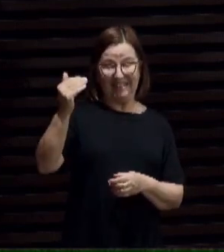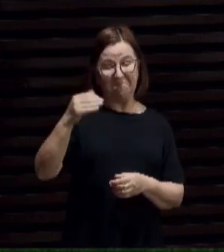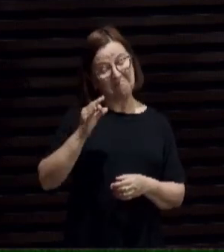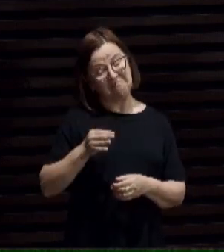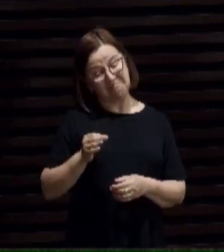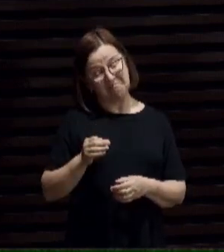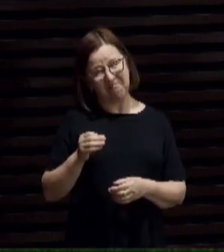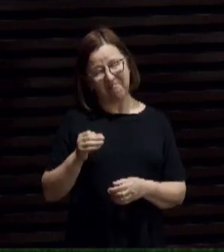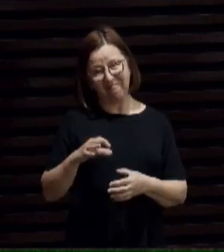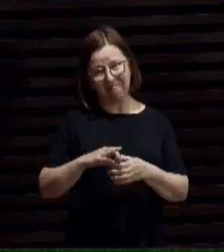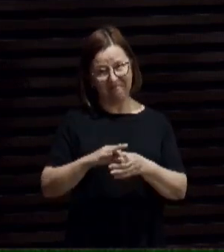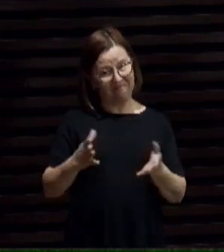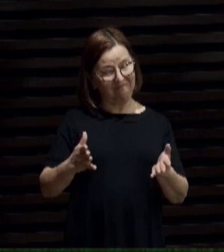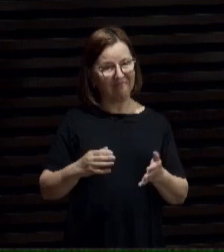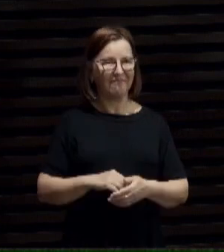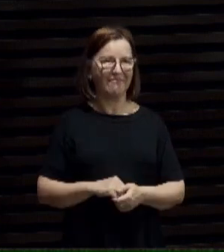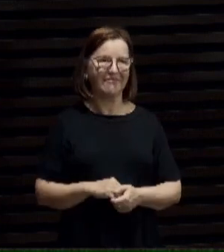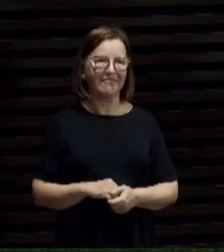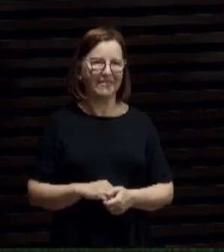Pode ir.